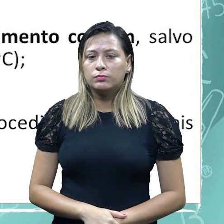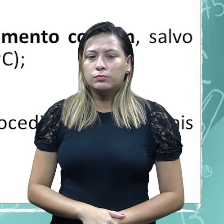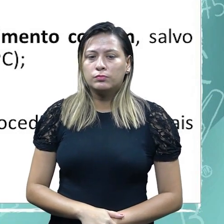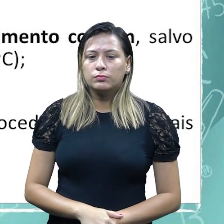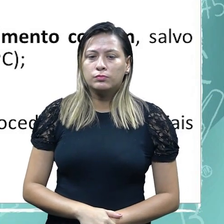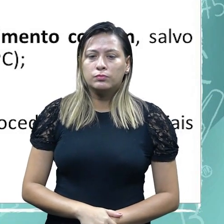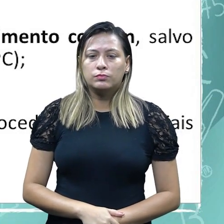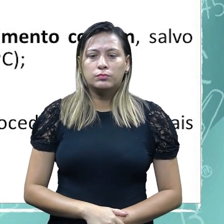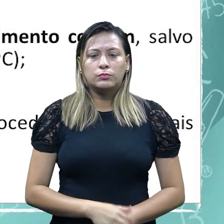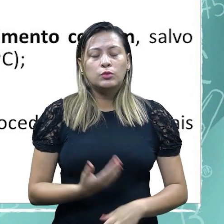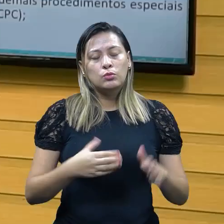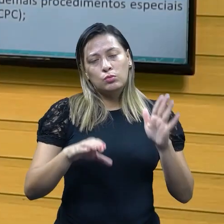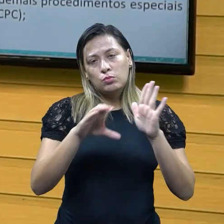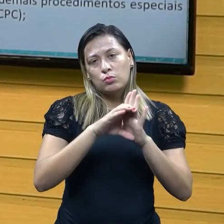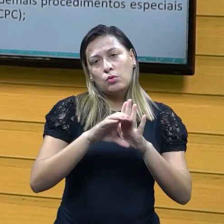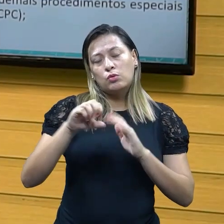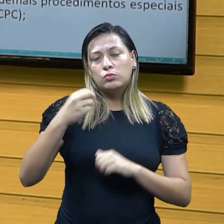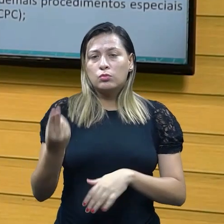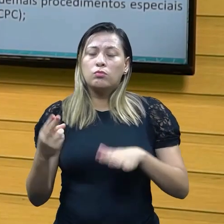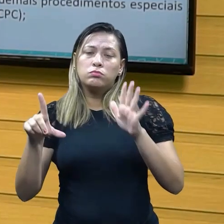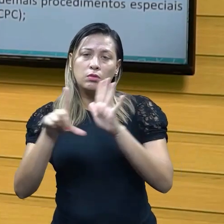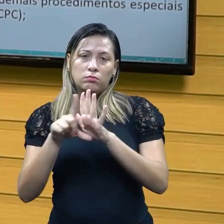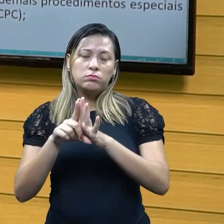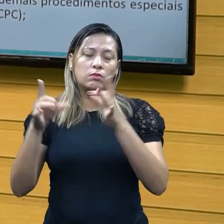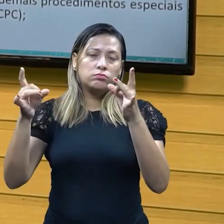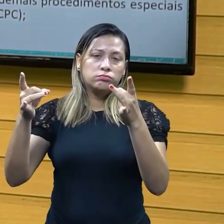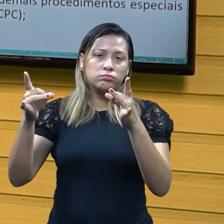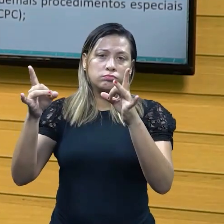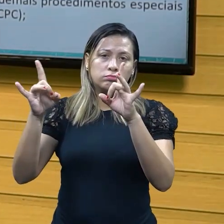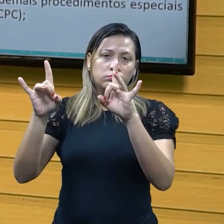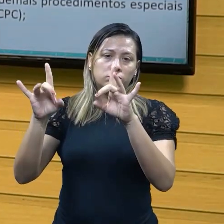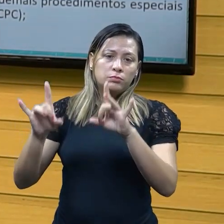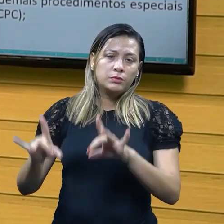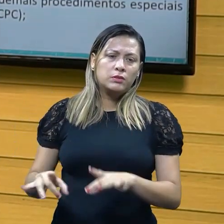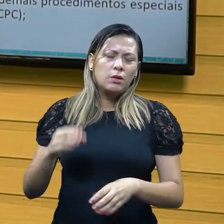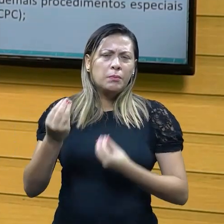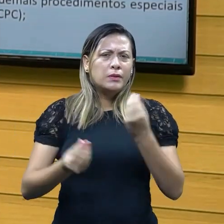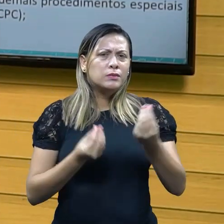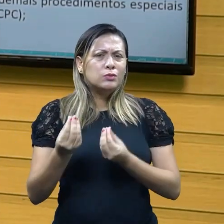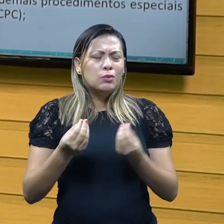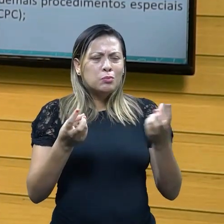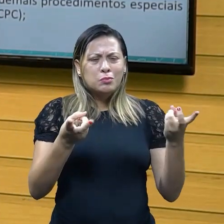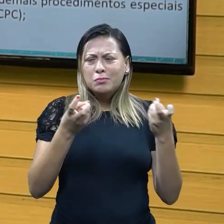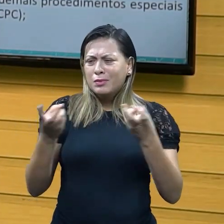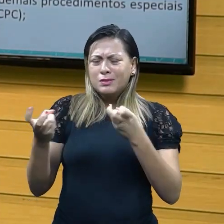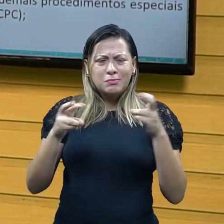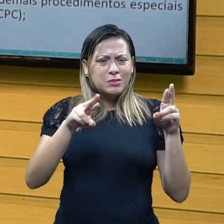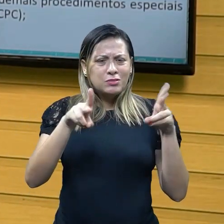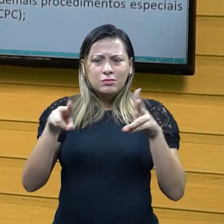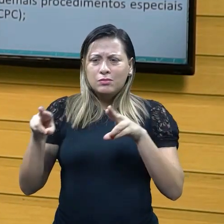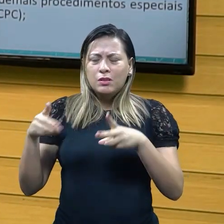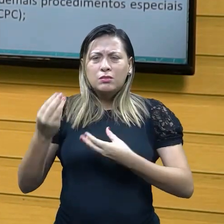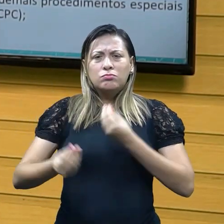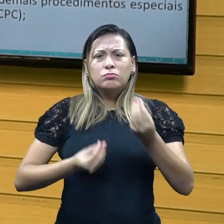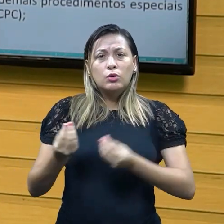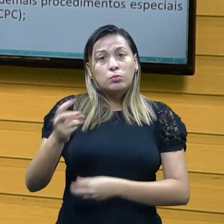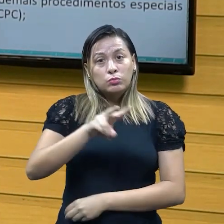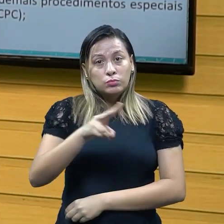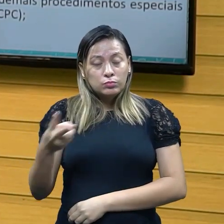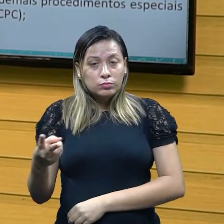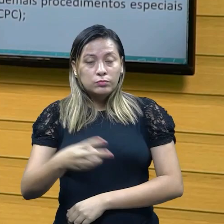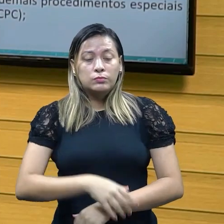ou legislação especial. Professora, como é que você vai fazer a diferença? Esses dois tipos de procedimentos, eles estão